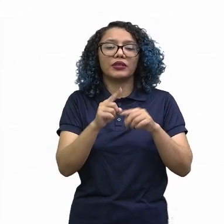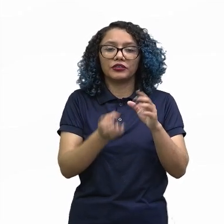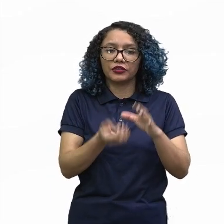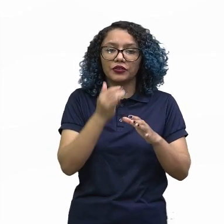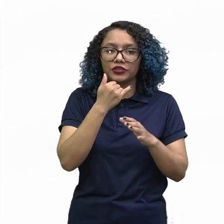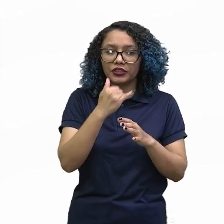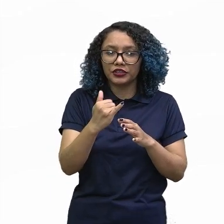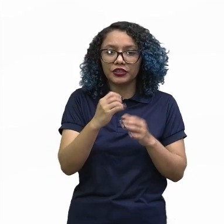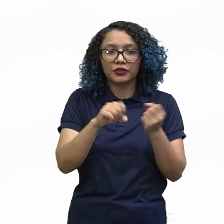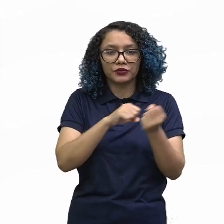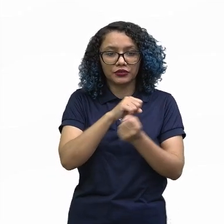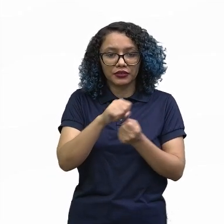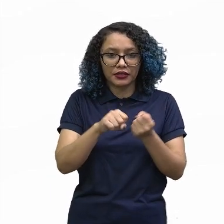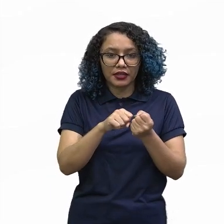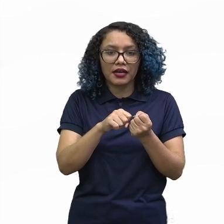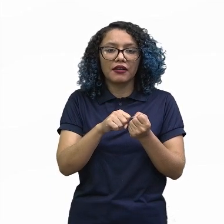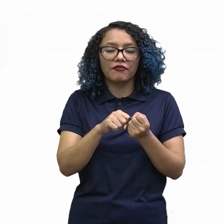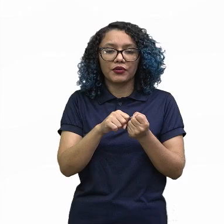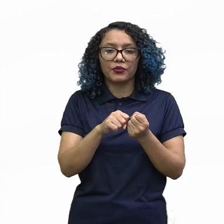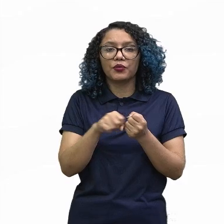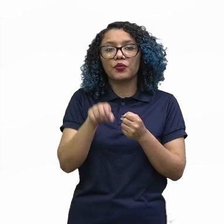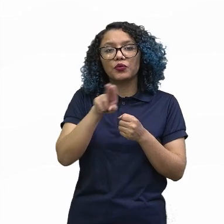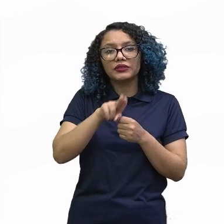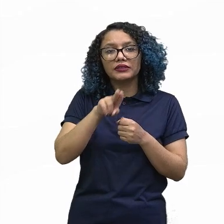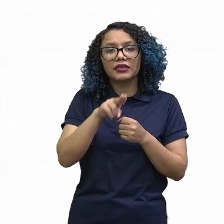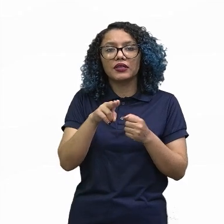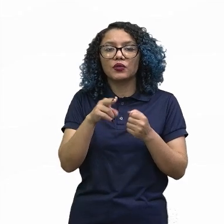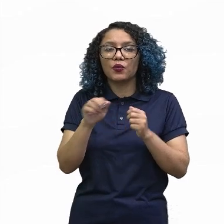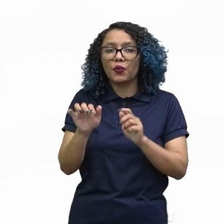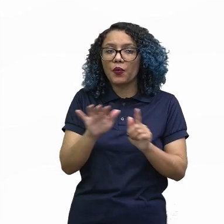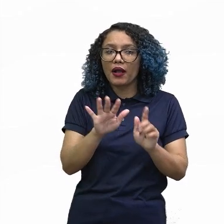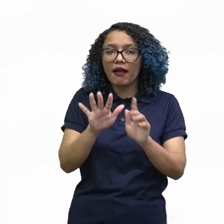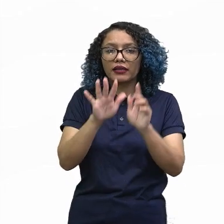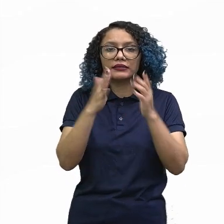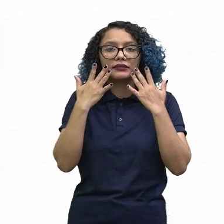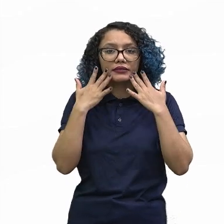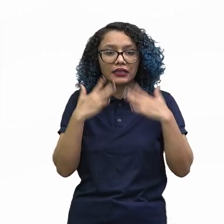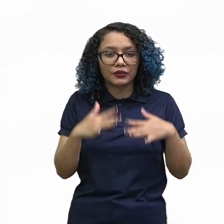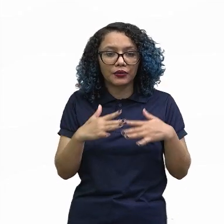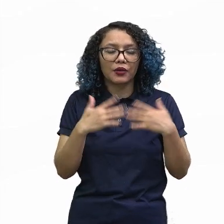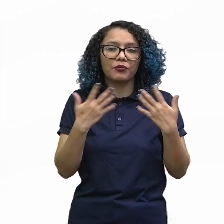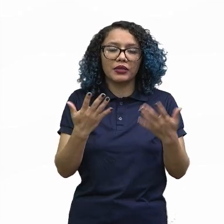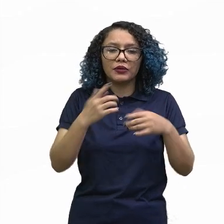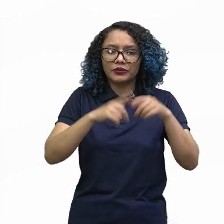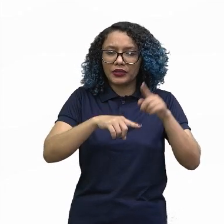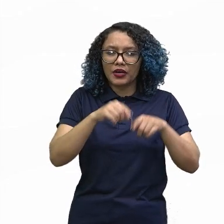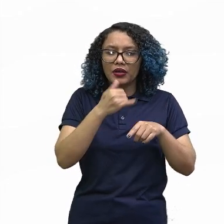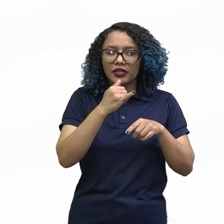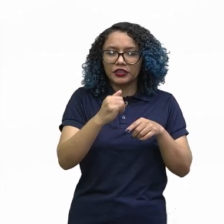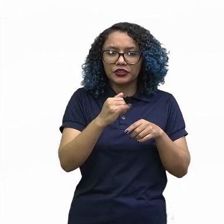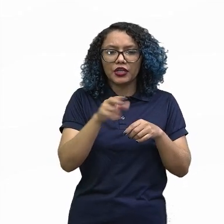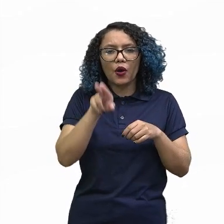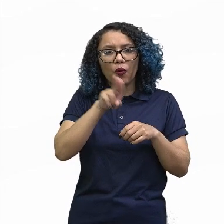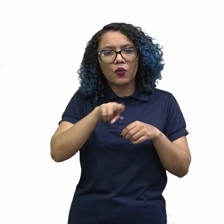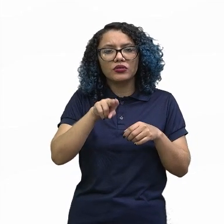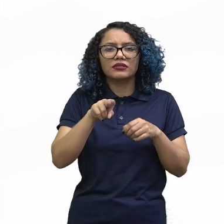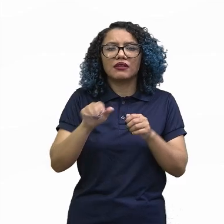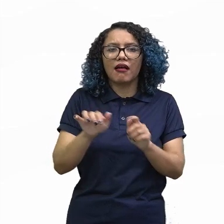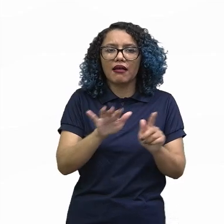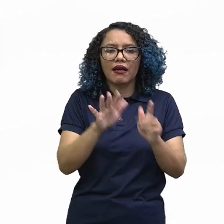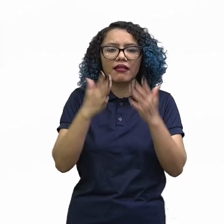energia sustentável a gás natural. Os geradores de energia movidos a gás